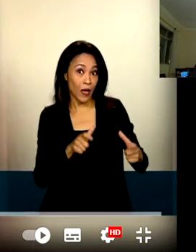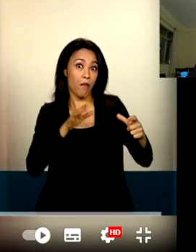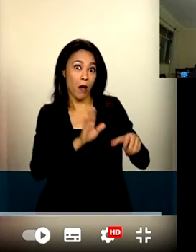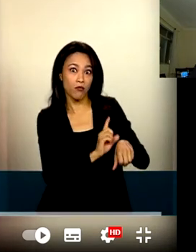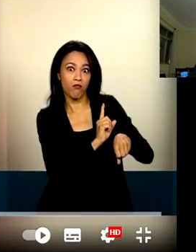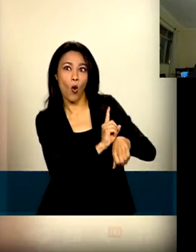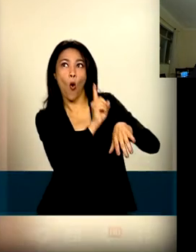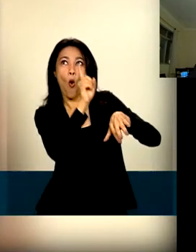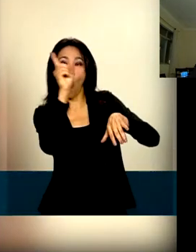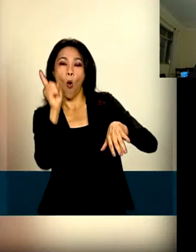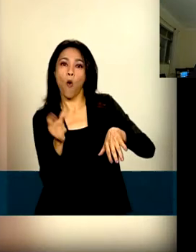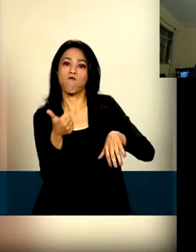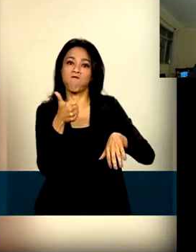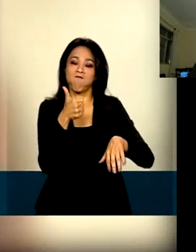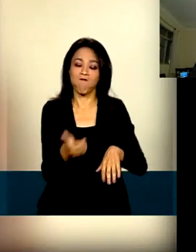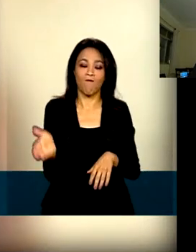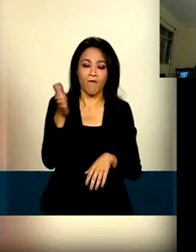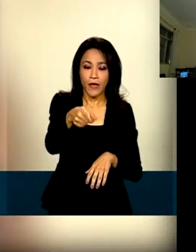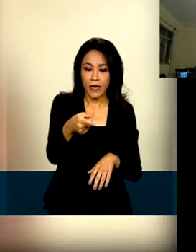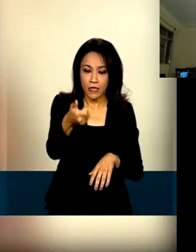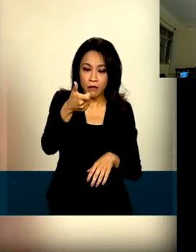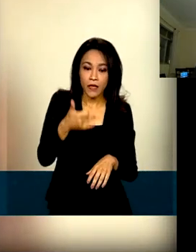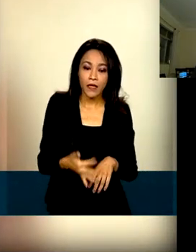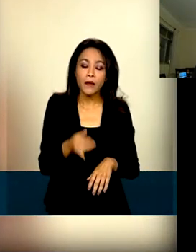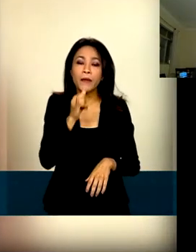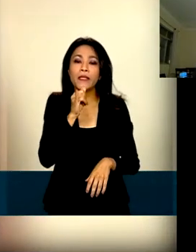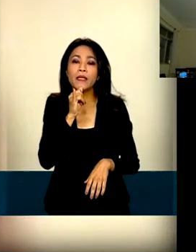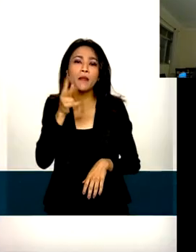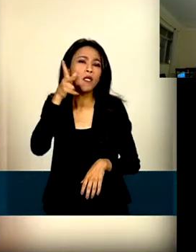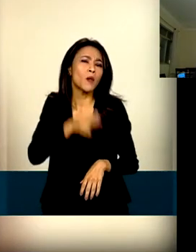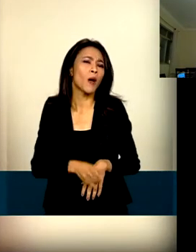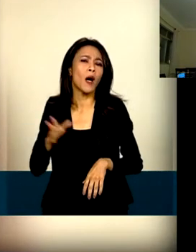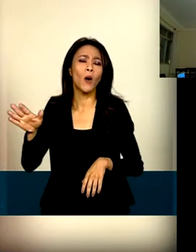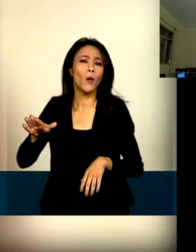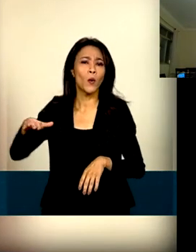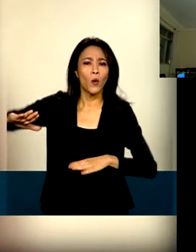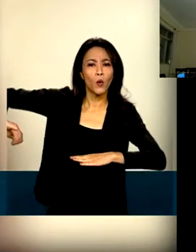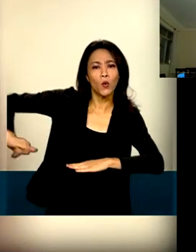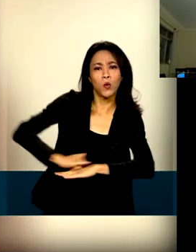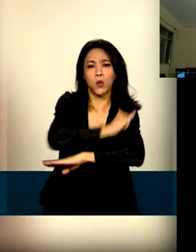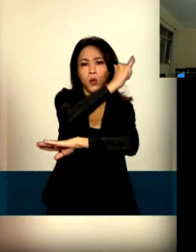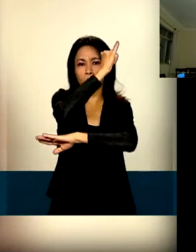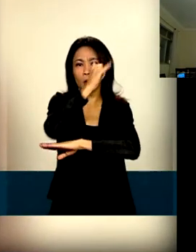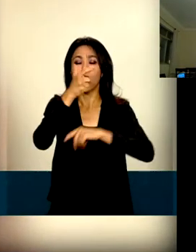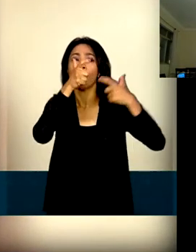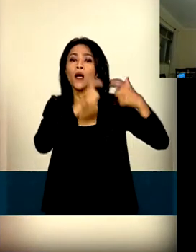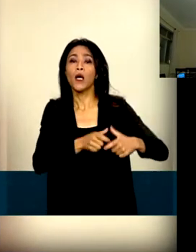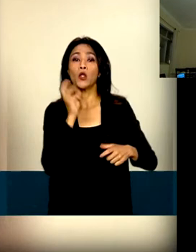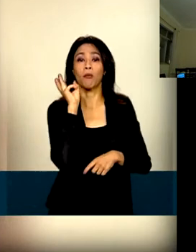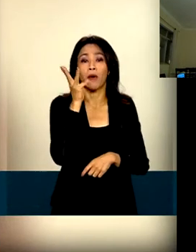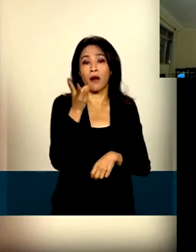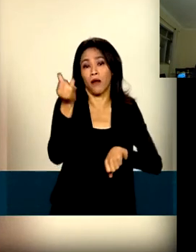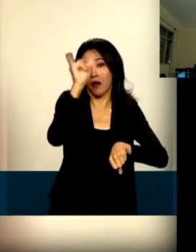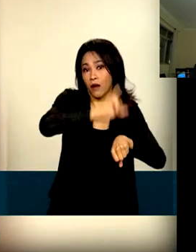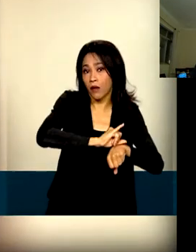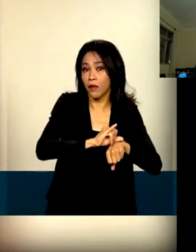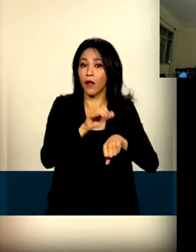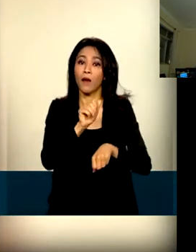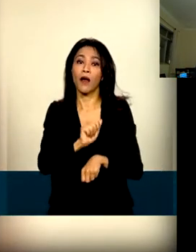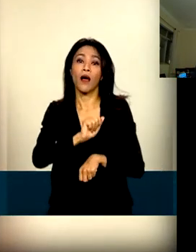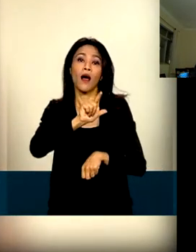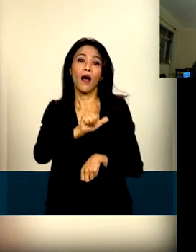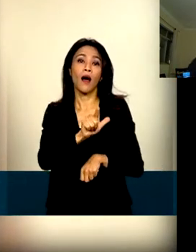se utilizam daqui como você utiliza por exemplo um aeroporto internacional então Alcântara é um lugar privilegiado geograficamente